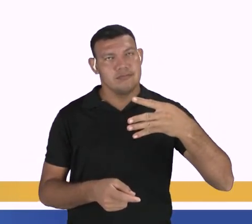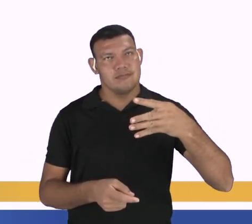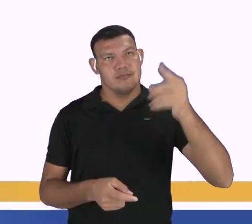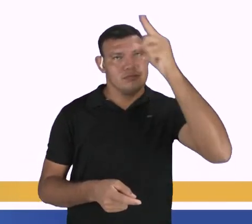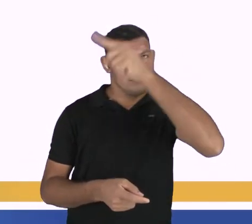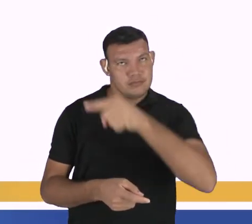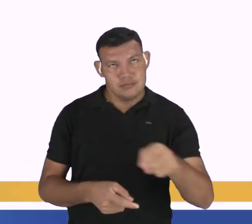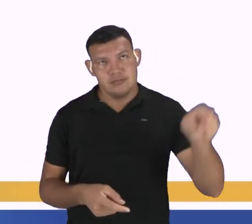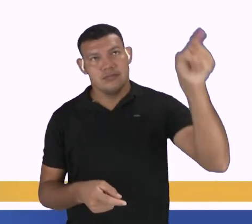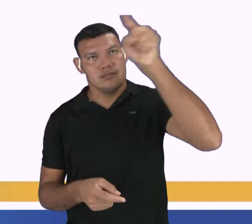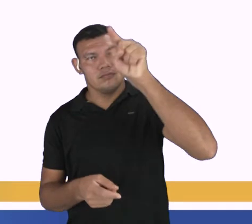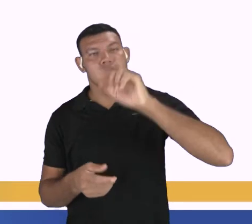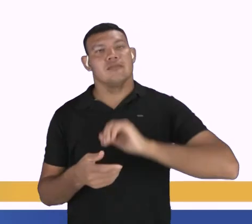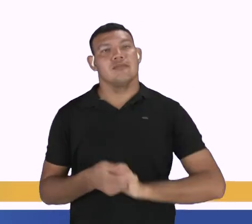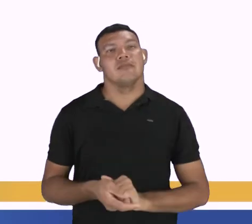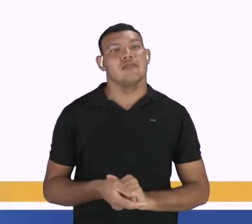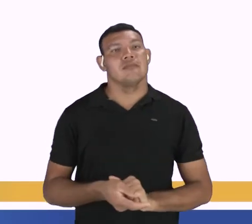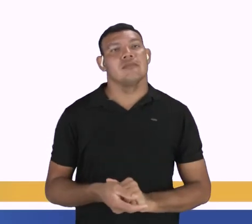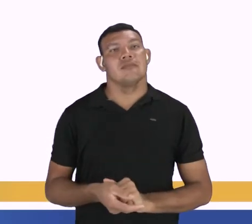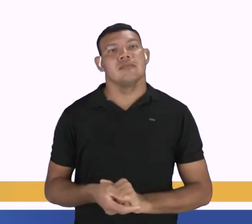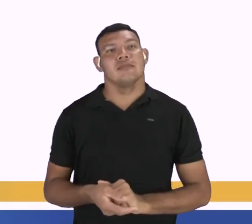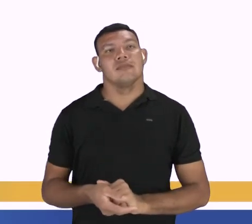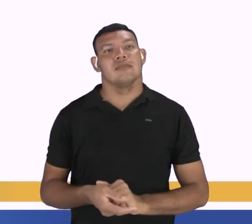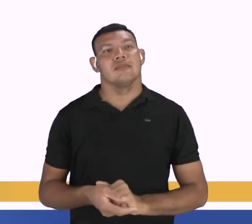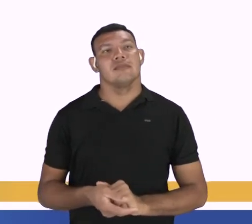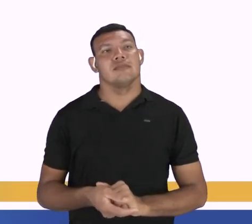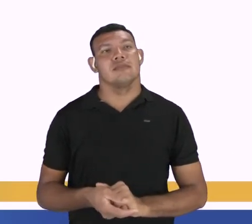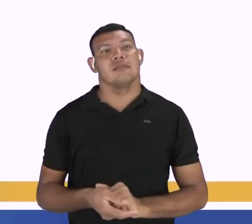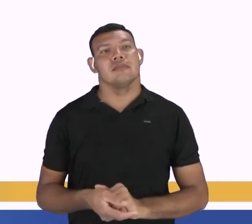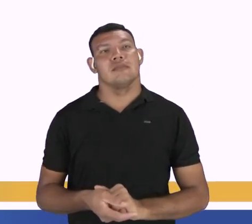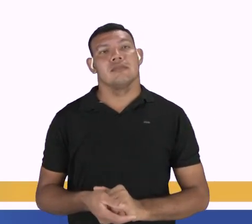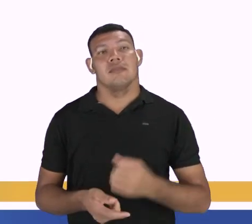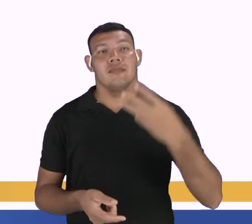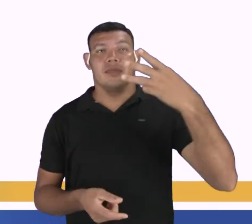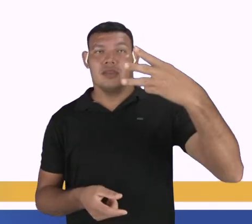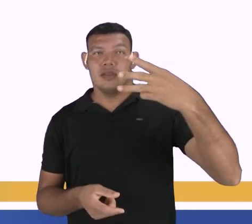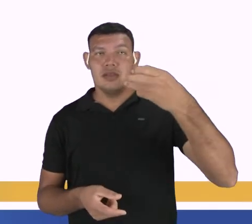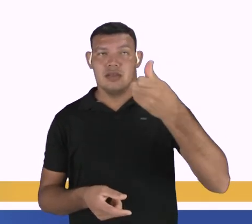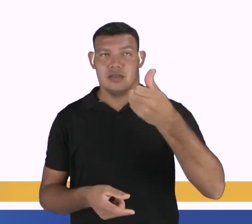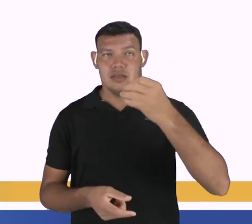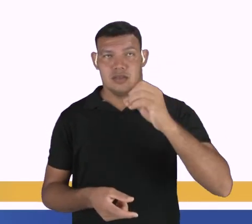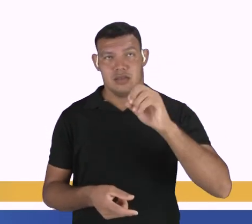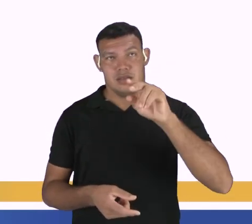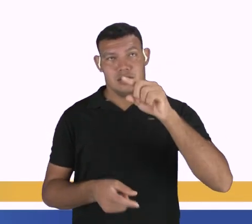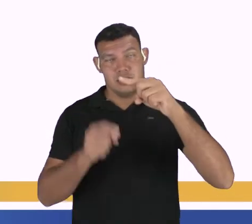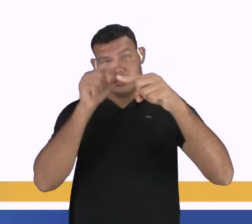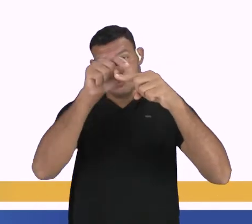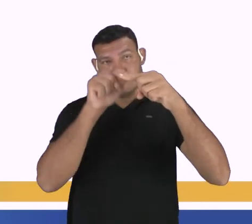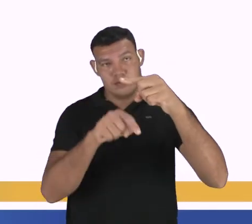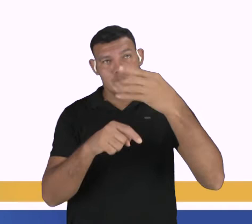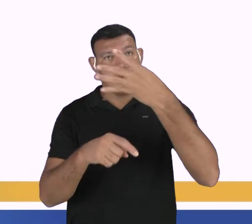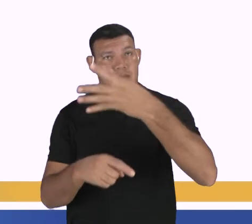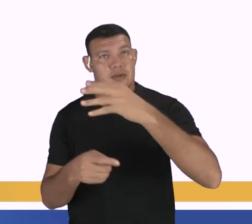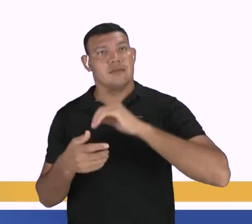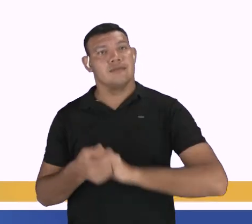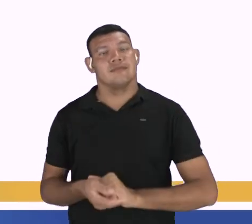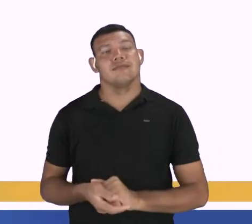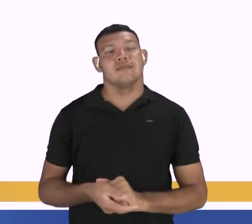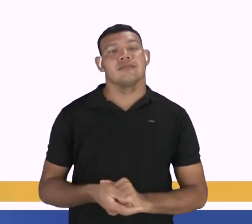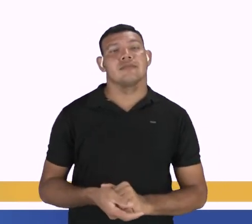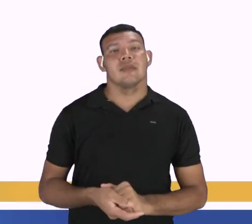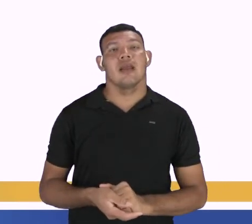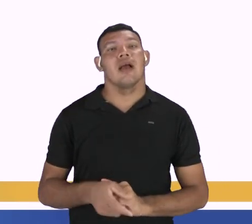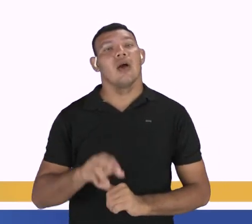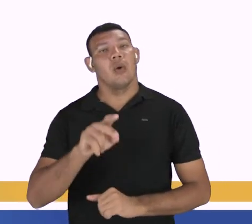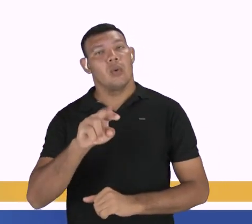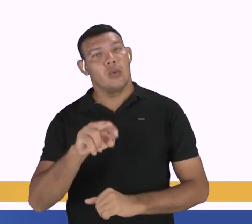de 360, né, é o resultado da divisão de 360 para 4, que dá 90. Ou seja, o ângulo A ele mede 90 graus,